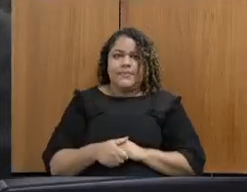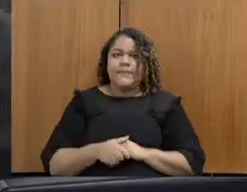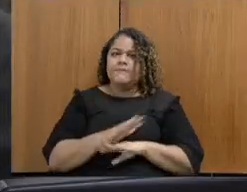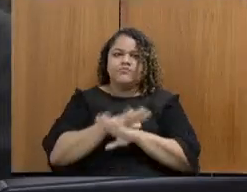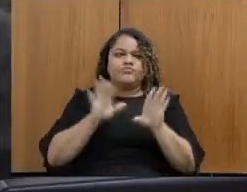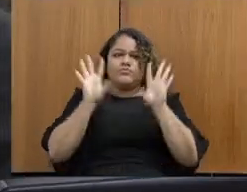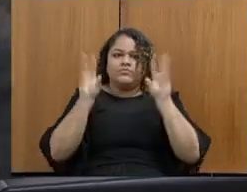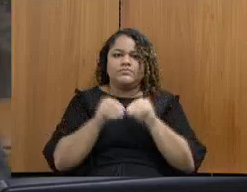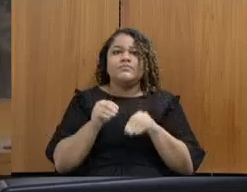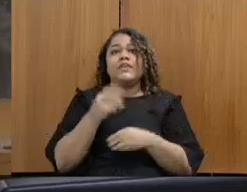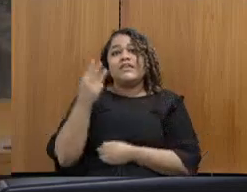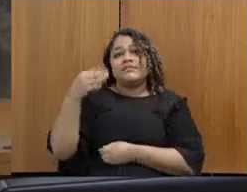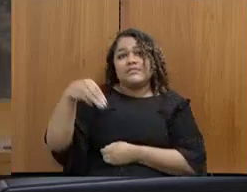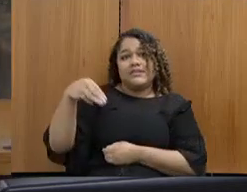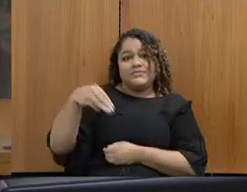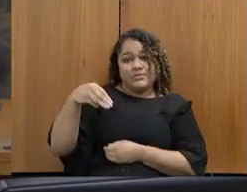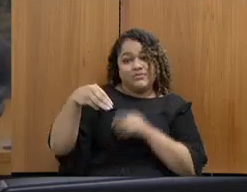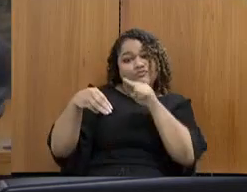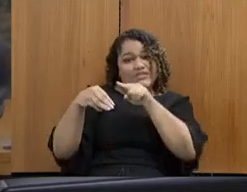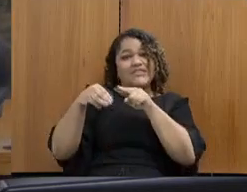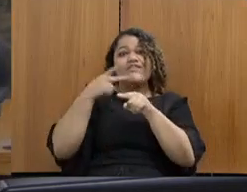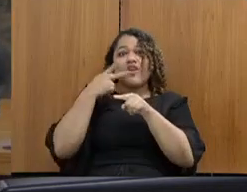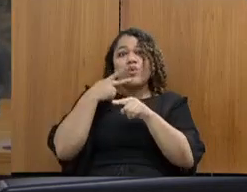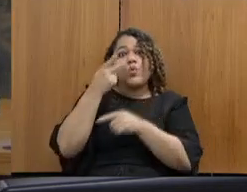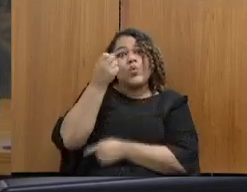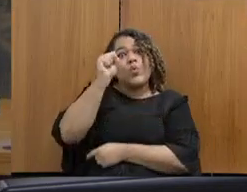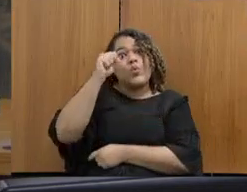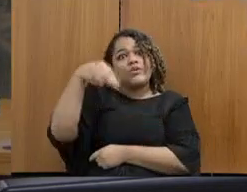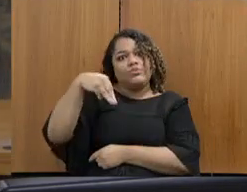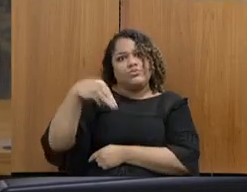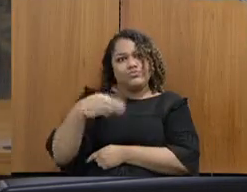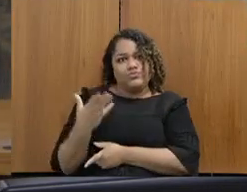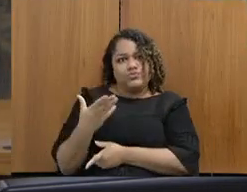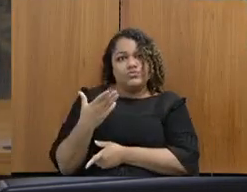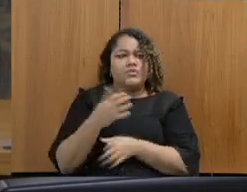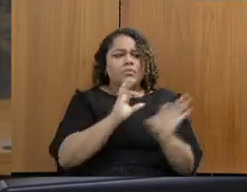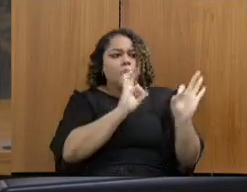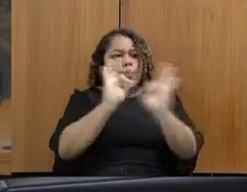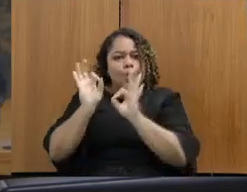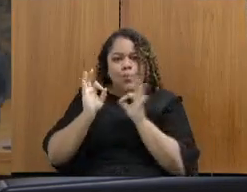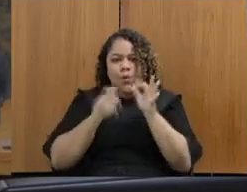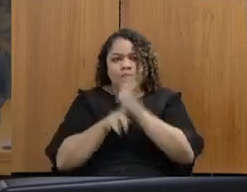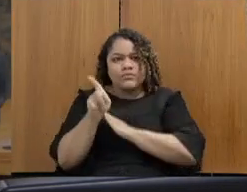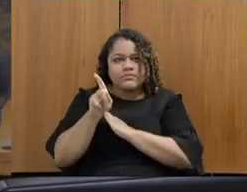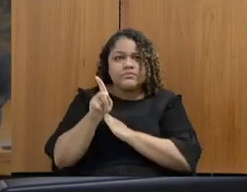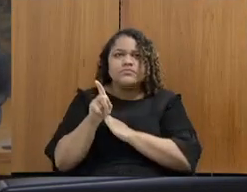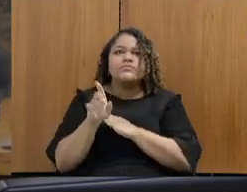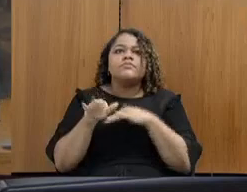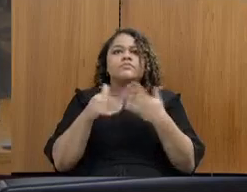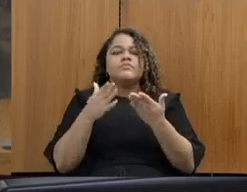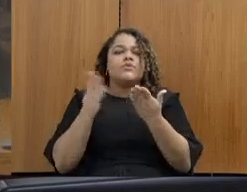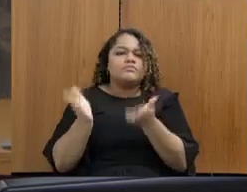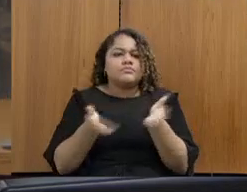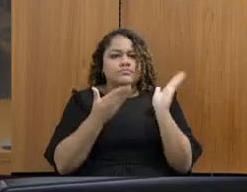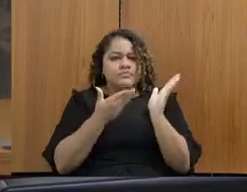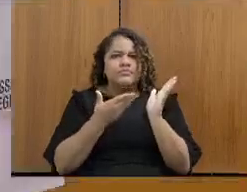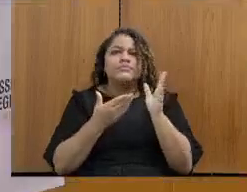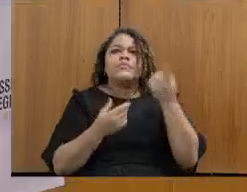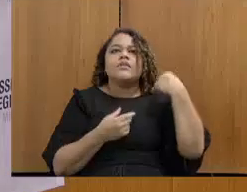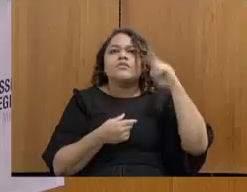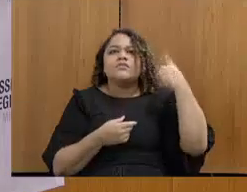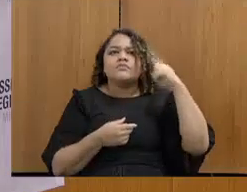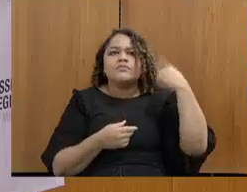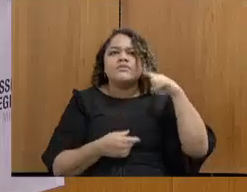temperatura 8 minutos como não houve nenhum questionamento a ser esclarecido passo a palavra Deputado Zé laviola